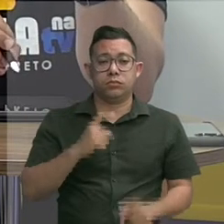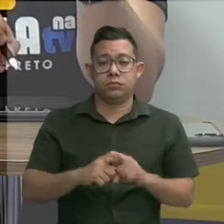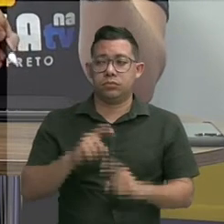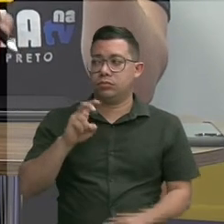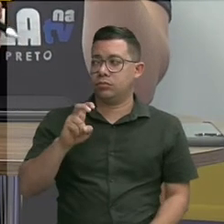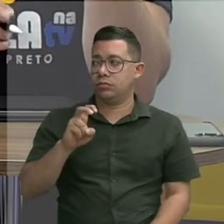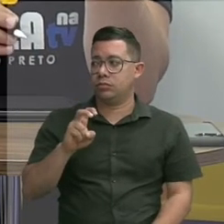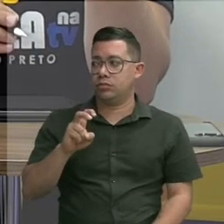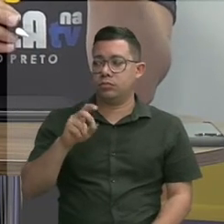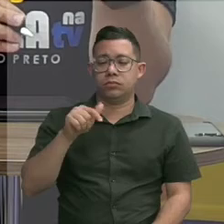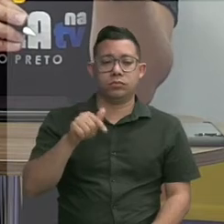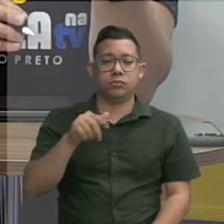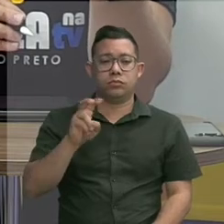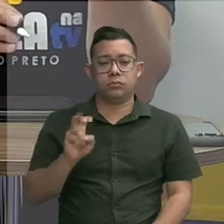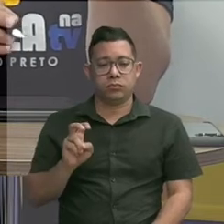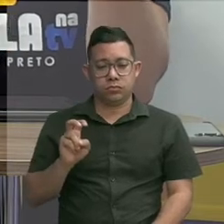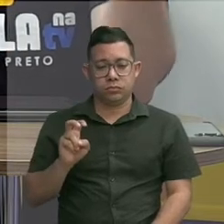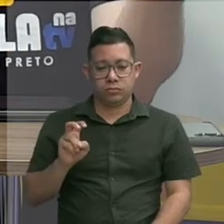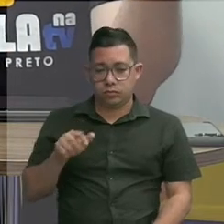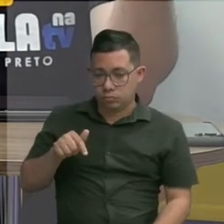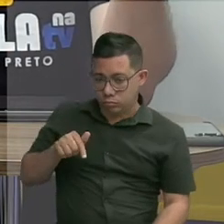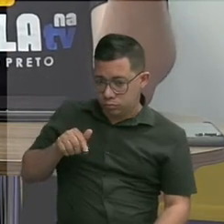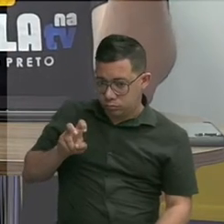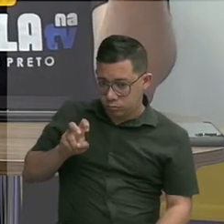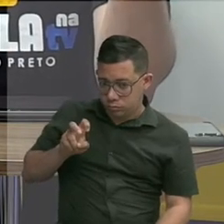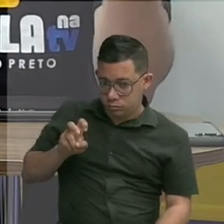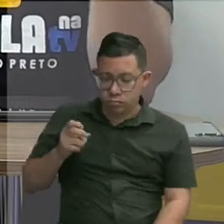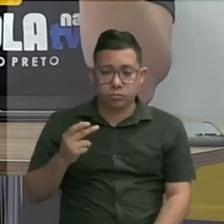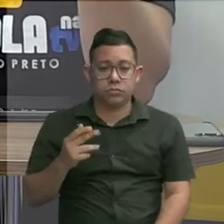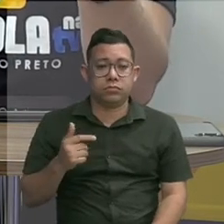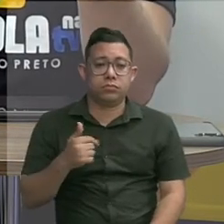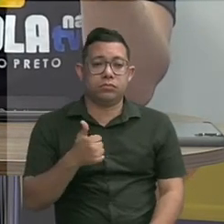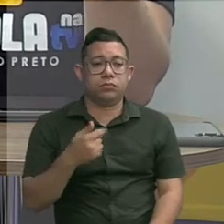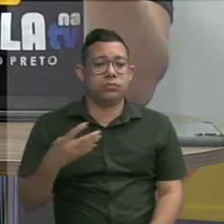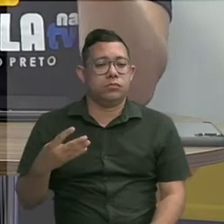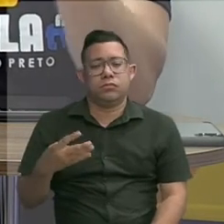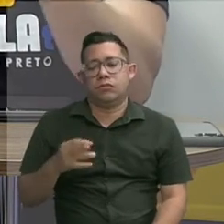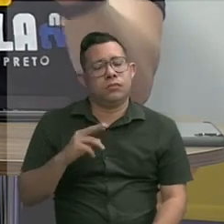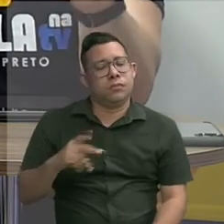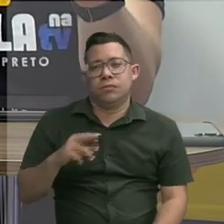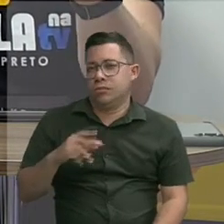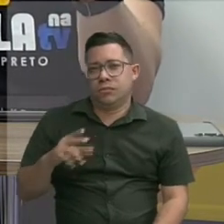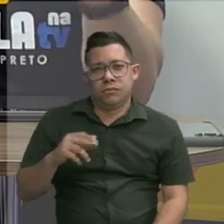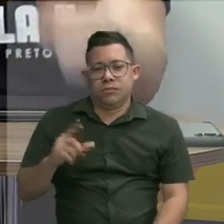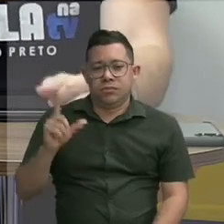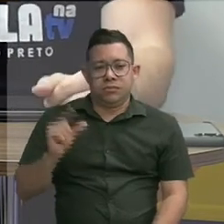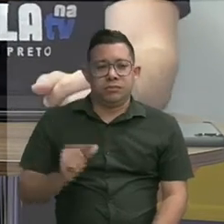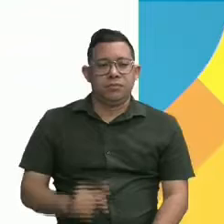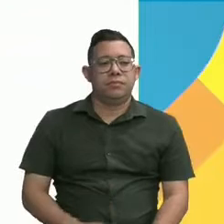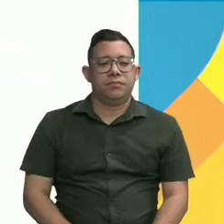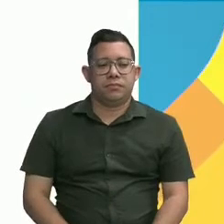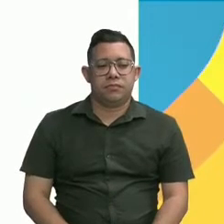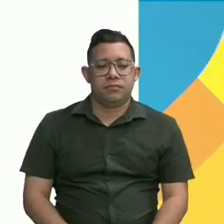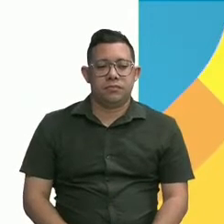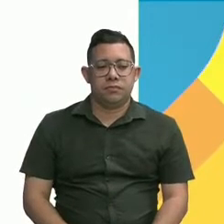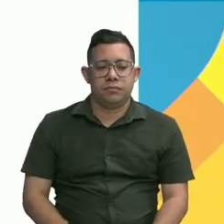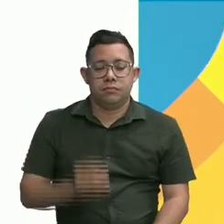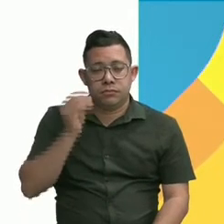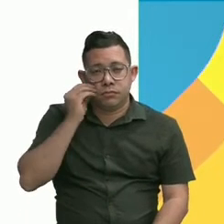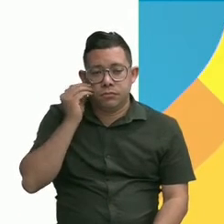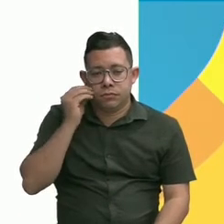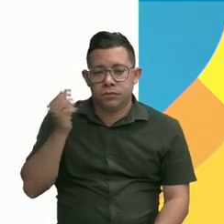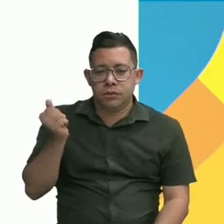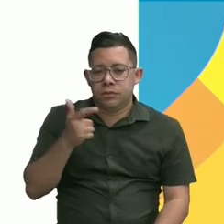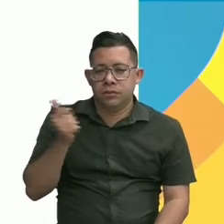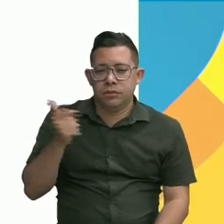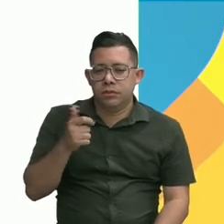75 gente 75 não é igual a 144 ele é menor Então não é sim vamos tentar com 12